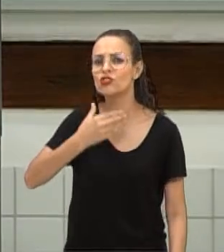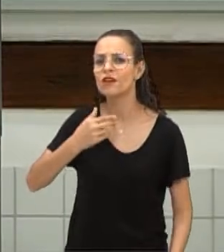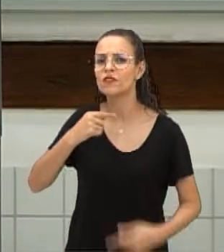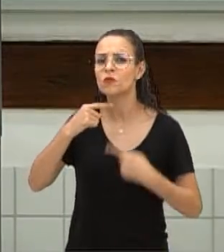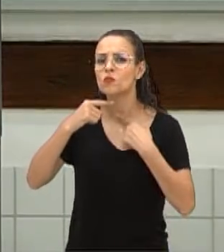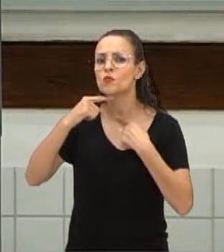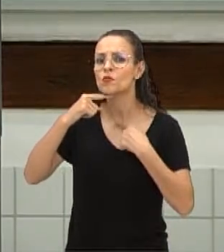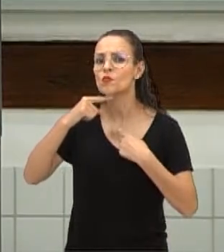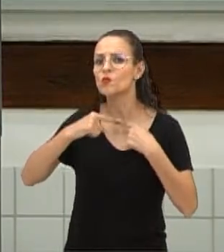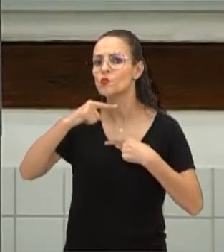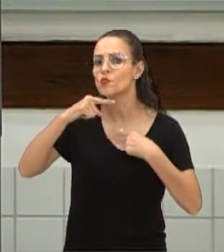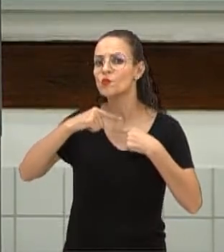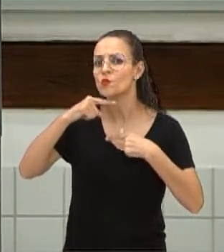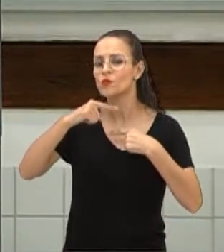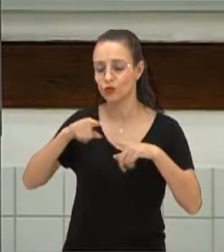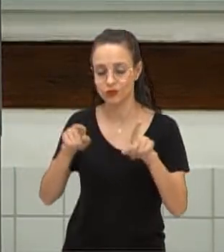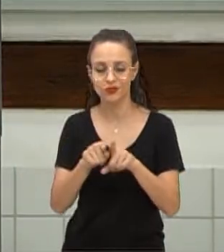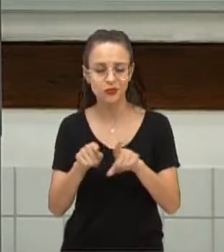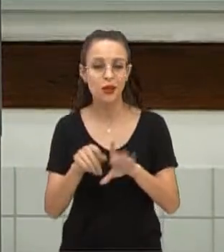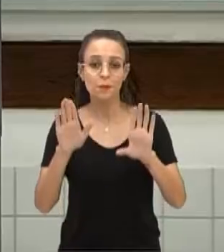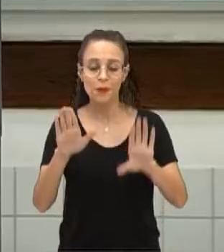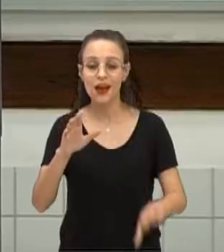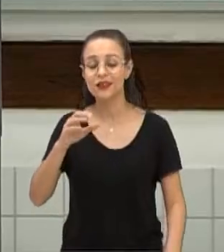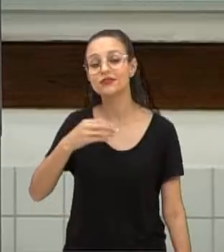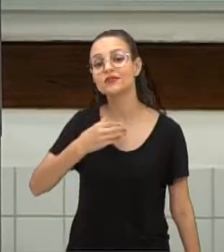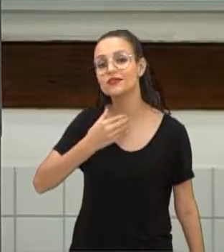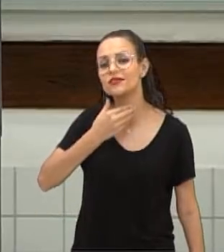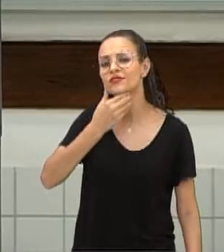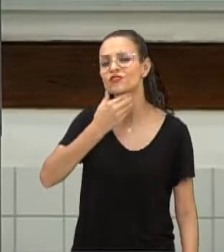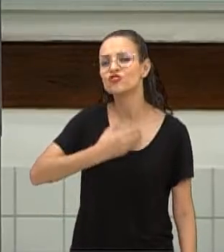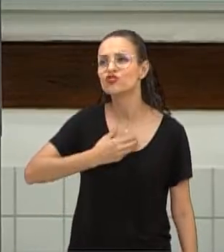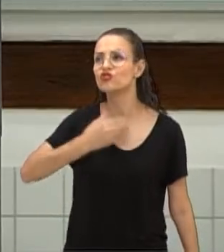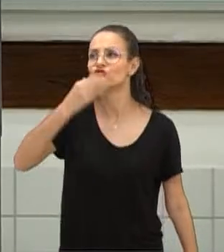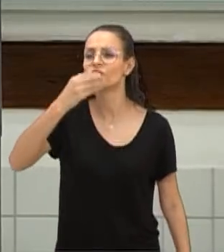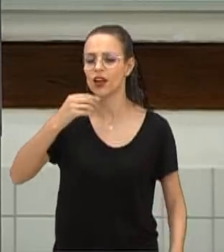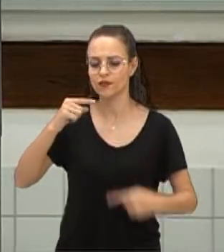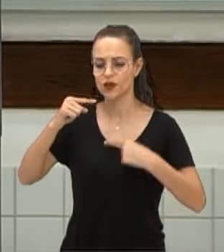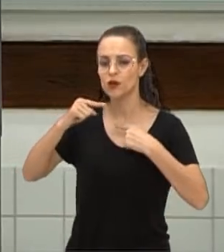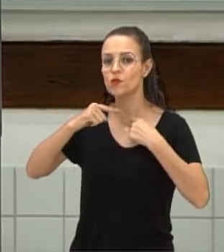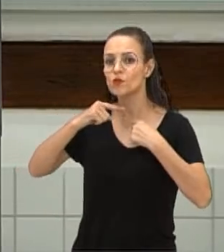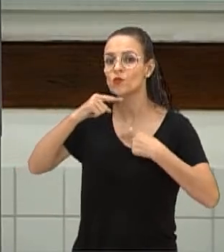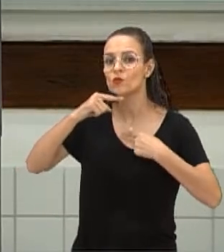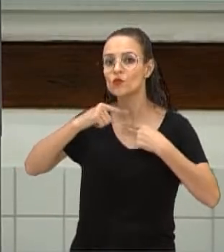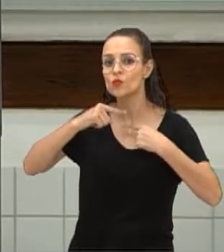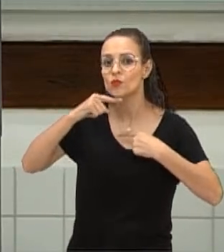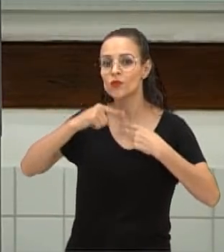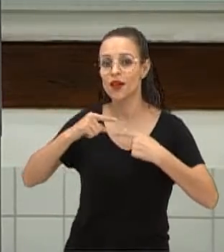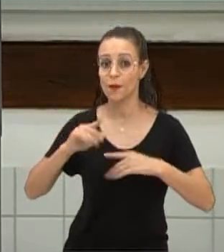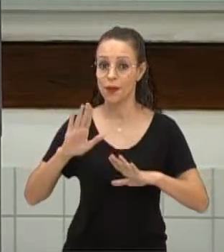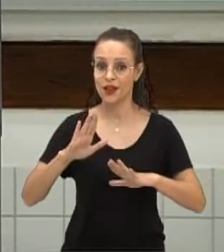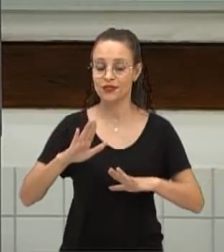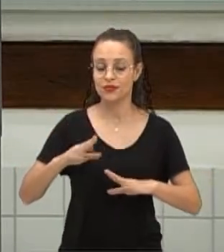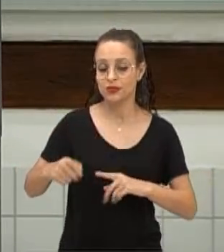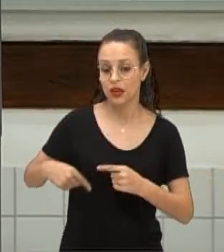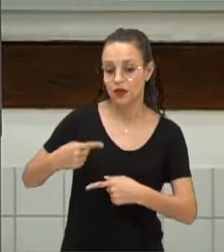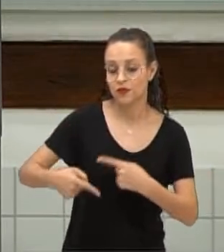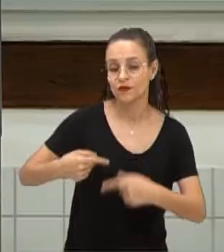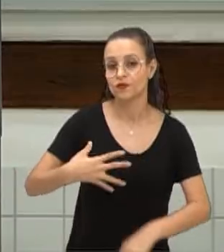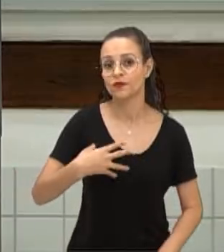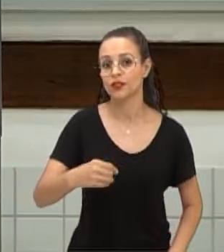curto. Mas as girafas de pescoço curto, elas eram mais na época da reprodução,